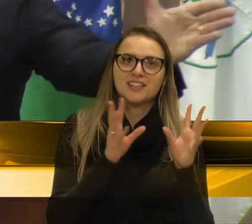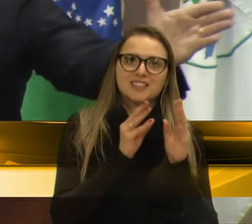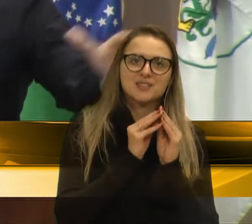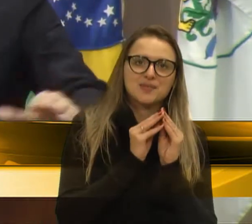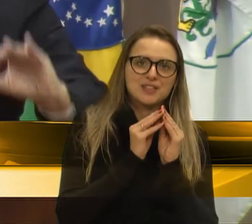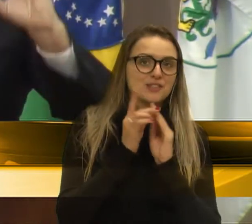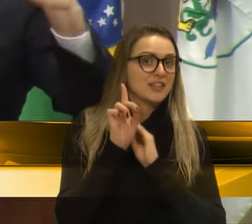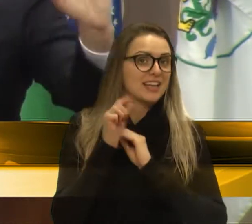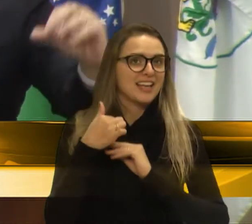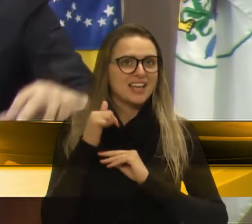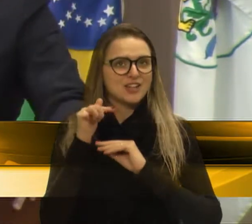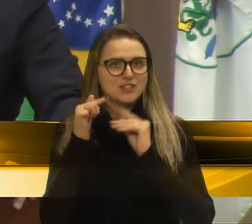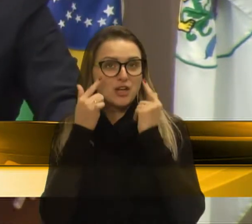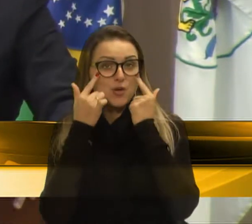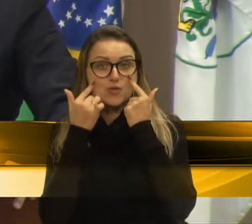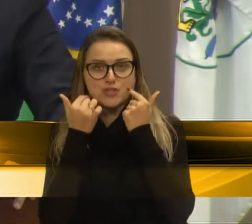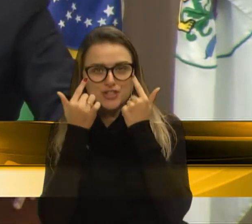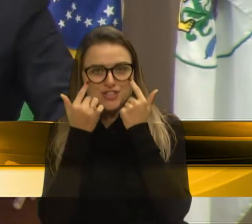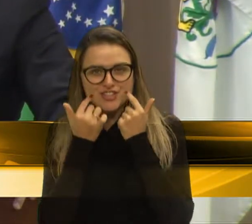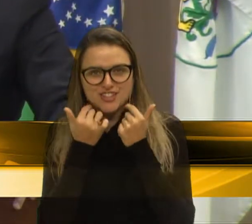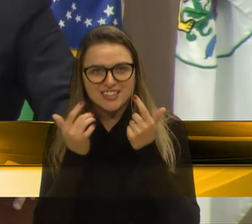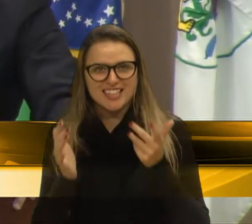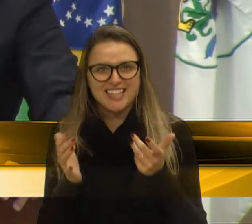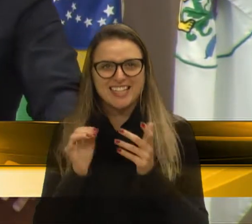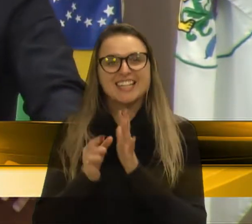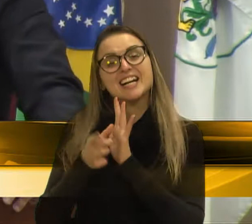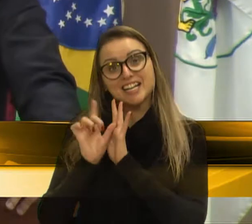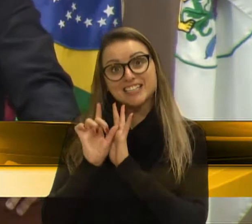acho que foi providencial o choro prévio,